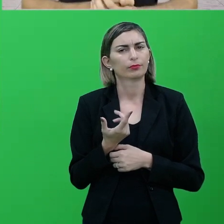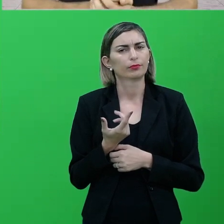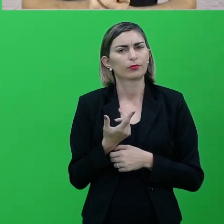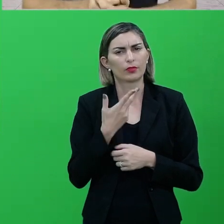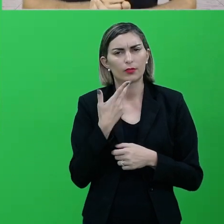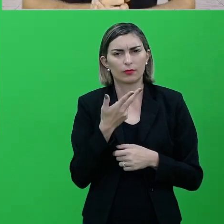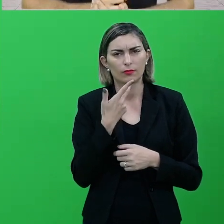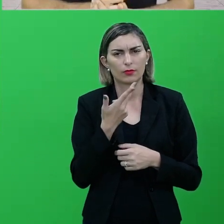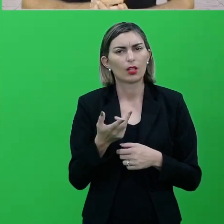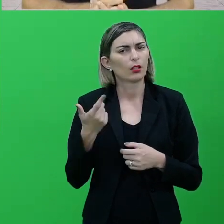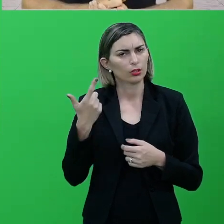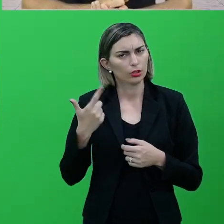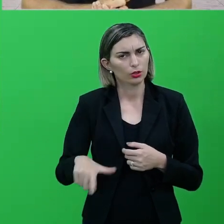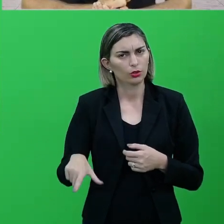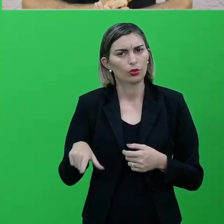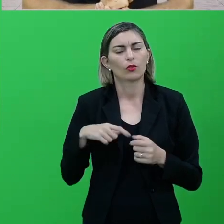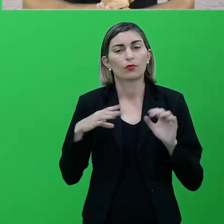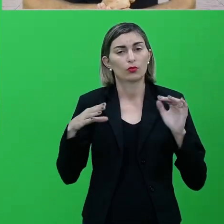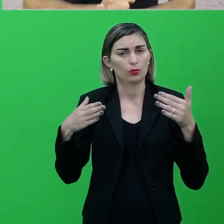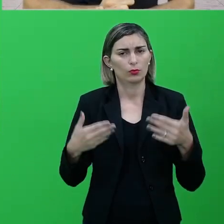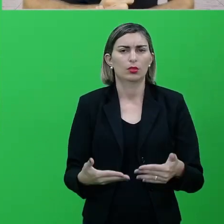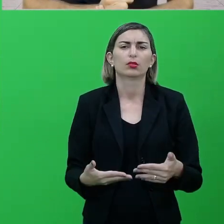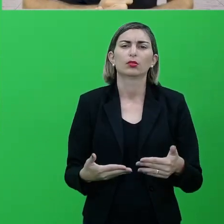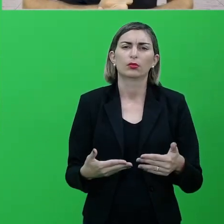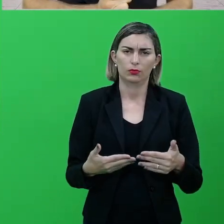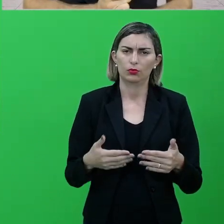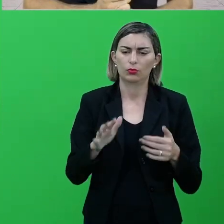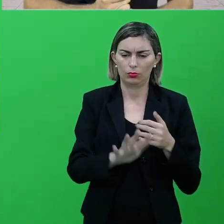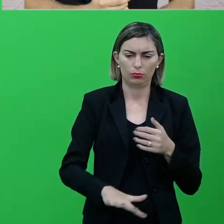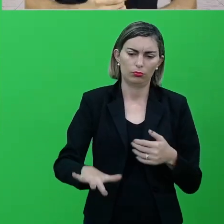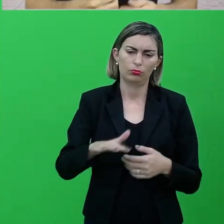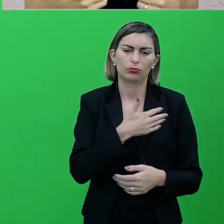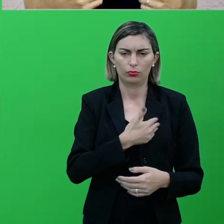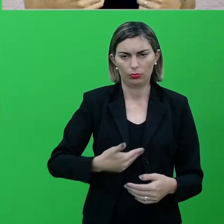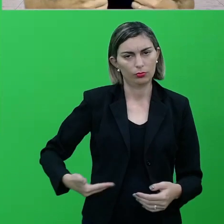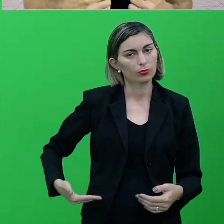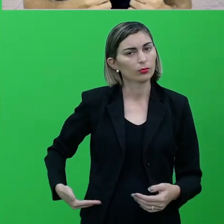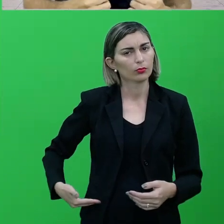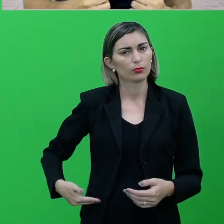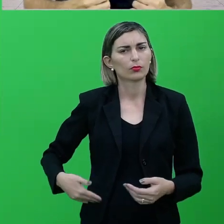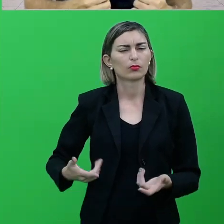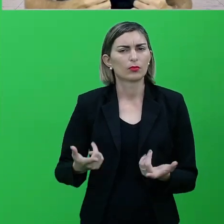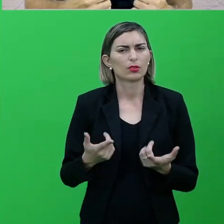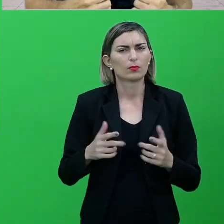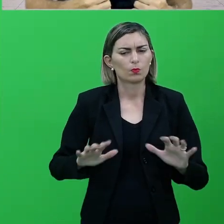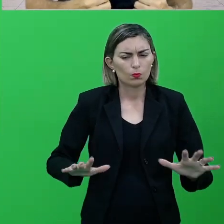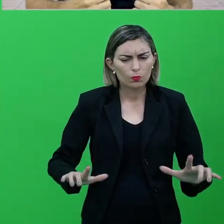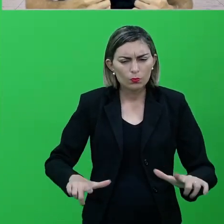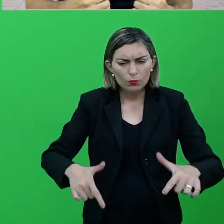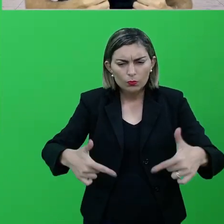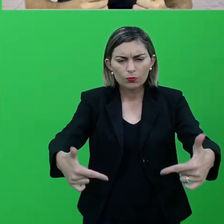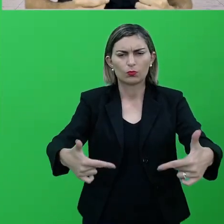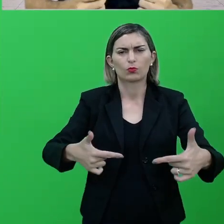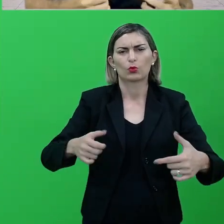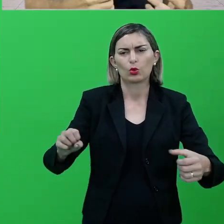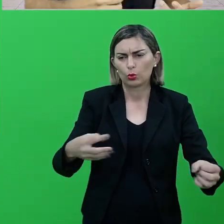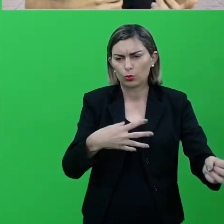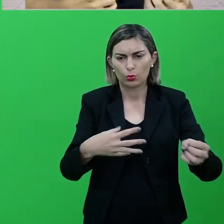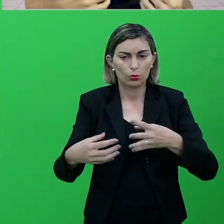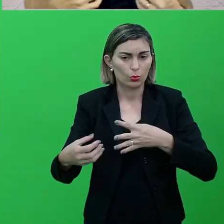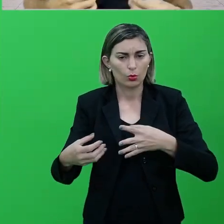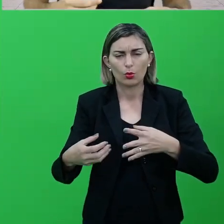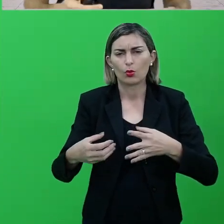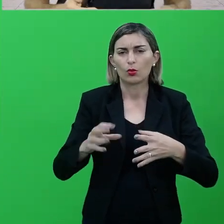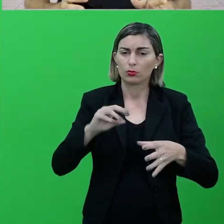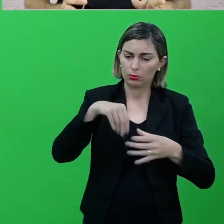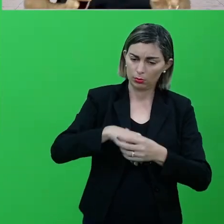Falando novamente de modo específico do setor público. Os impulsionadores da inovação no setor público incluem atores